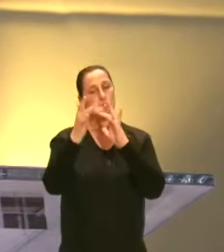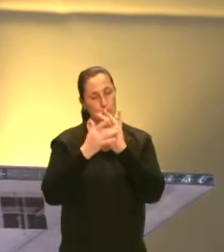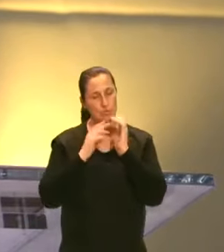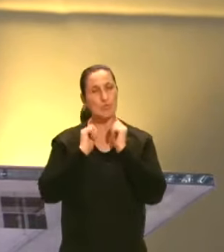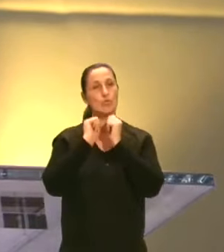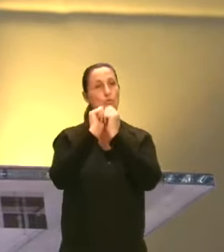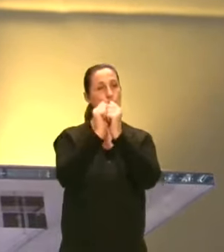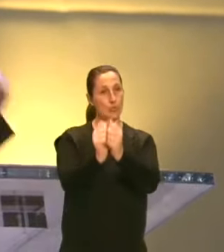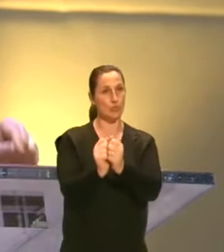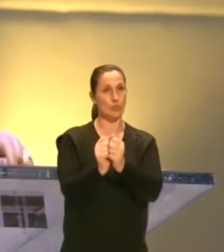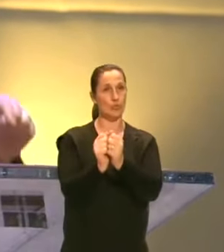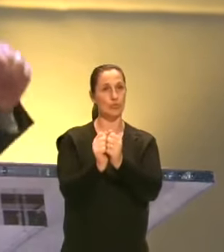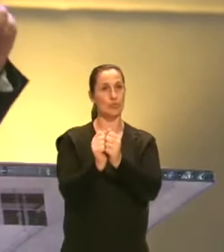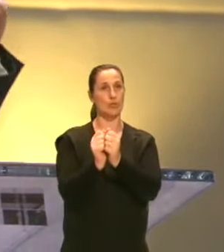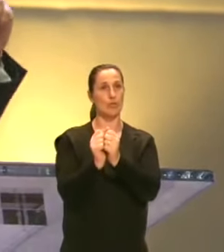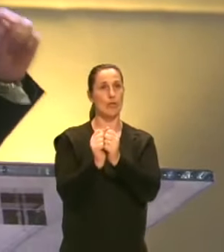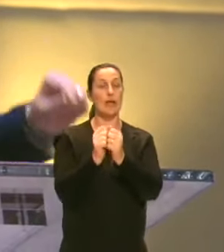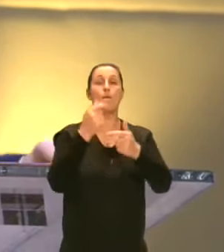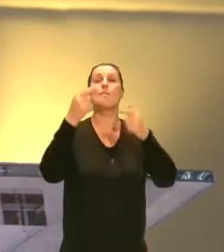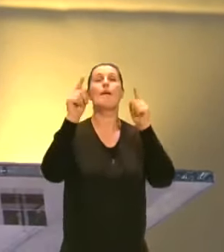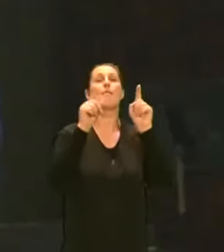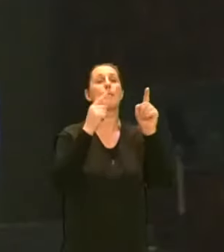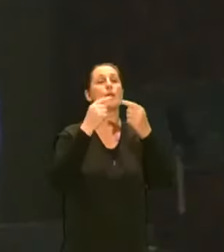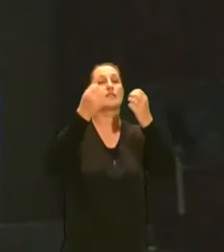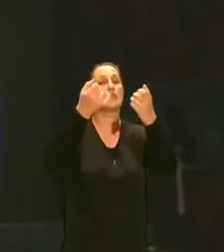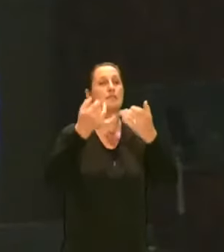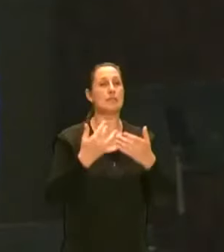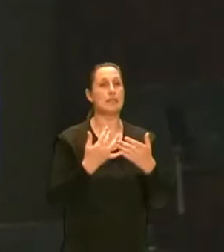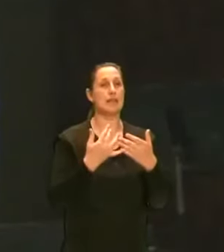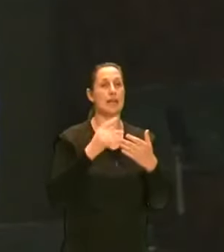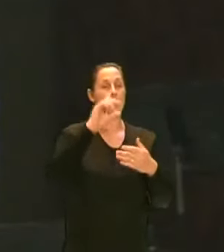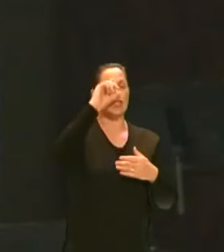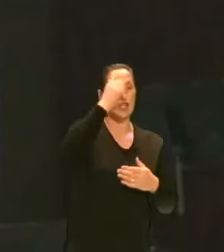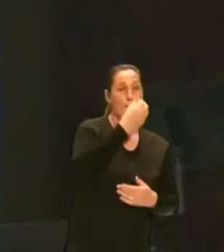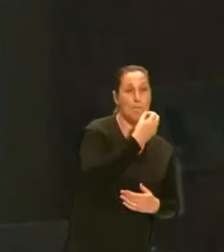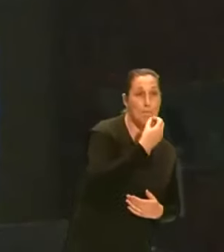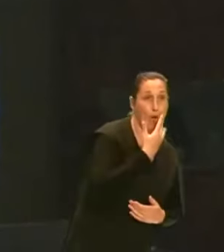dias bons ou maus, Deus está conosco.